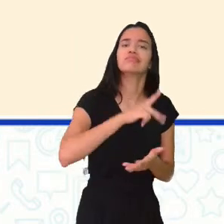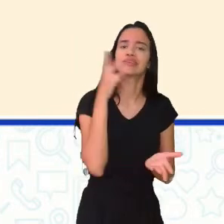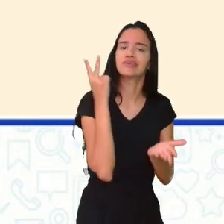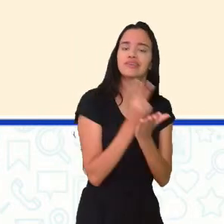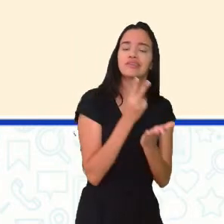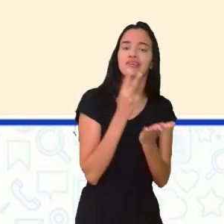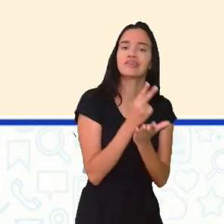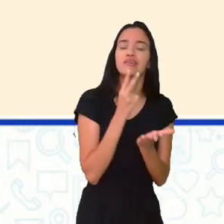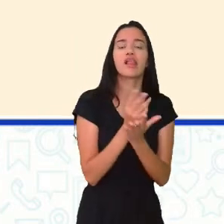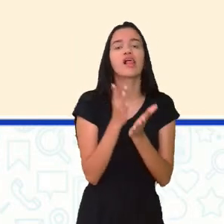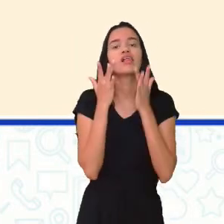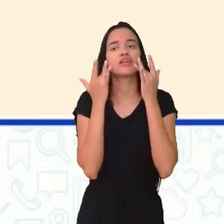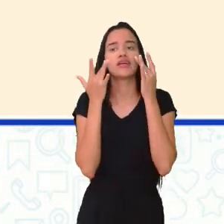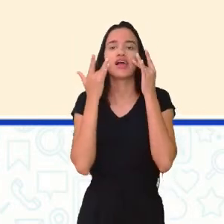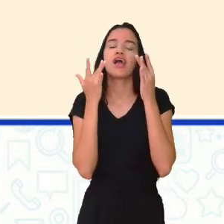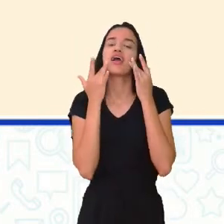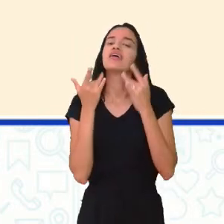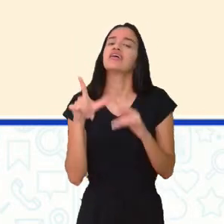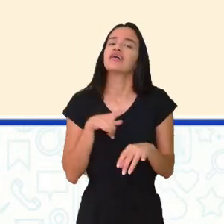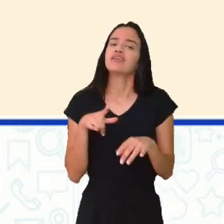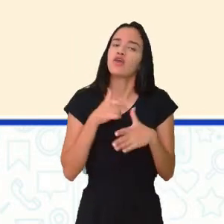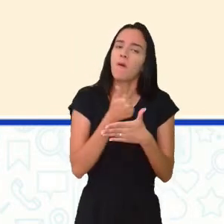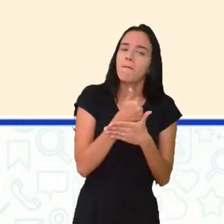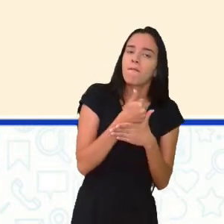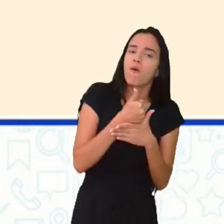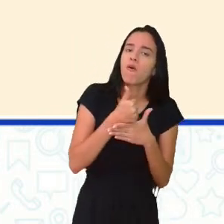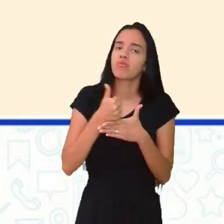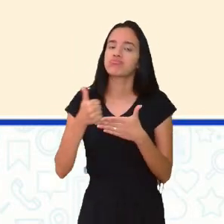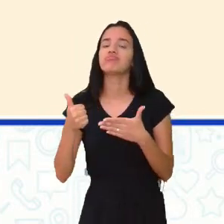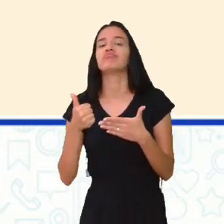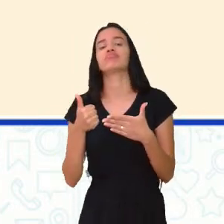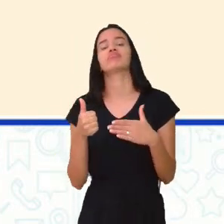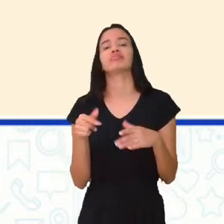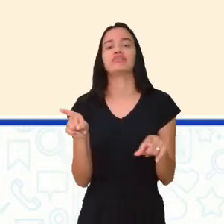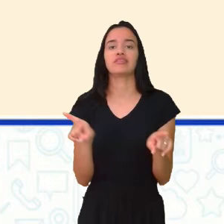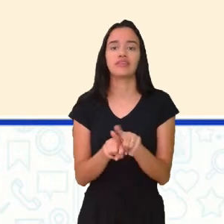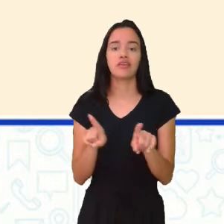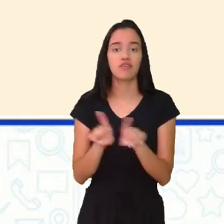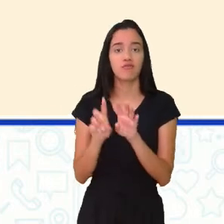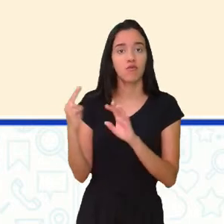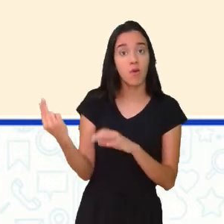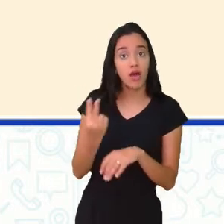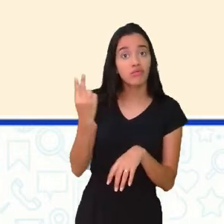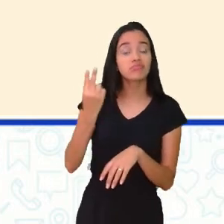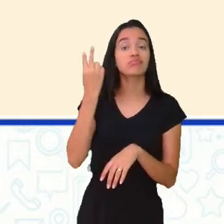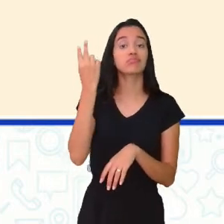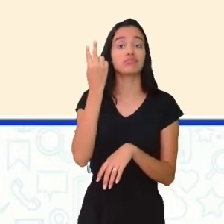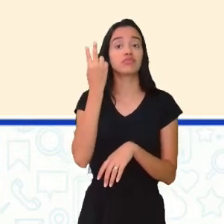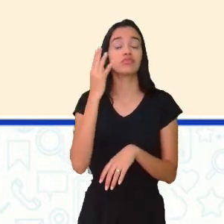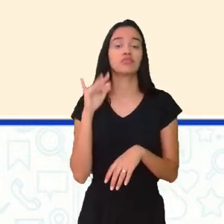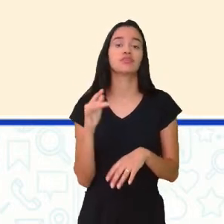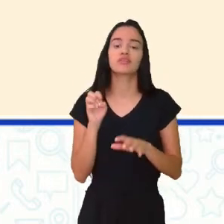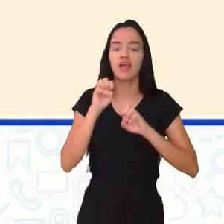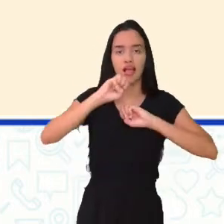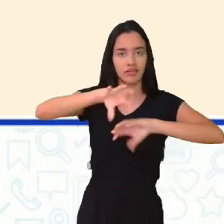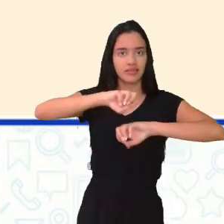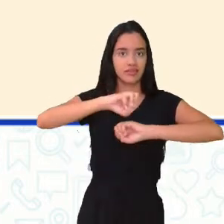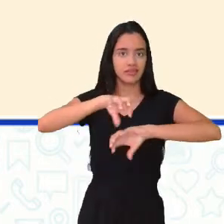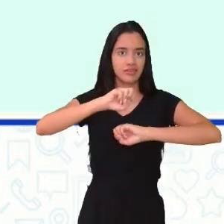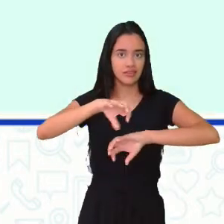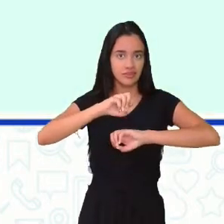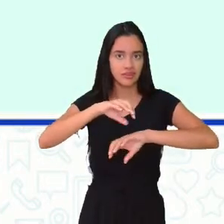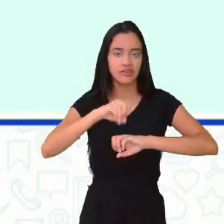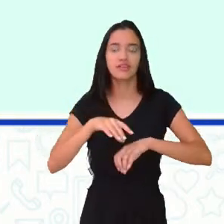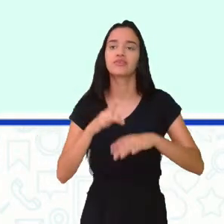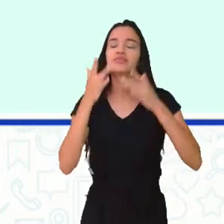teatrais também existe, uma moral, existe alguns valores, princípios que são ensinados ali